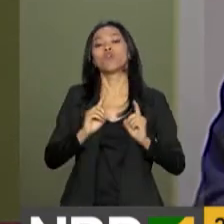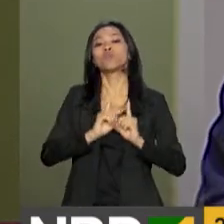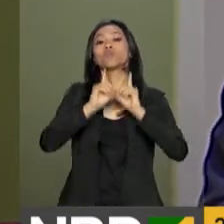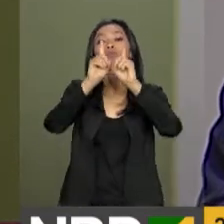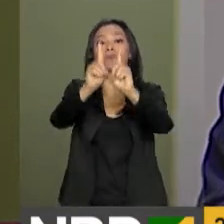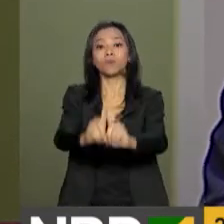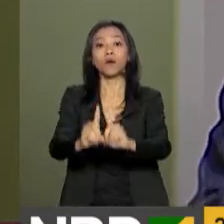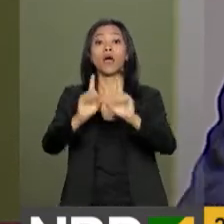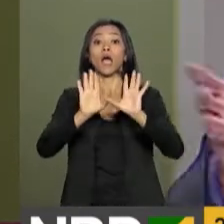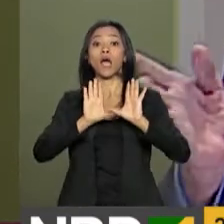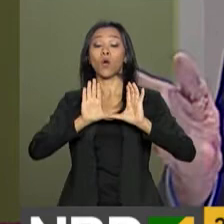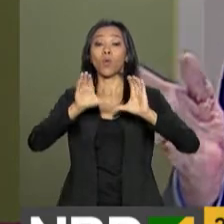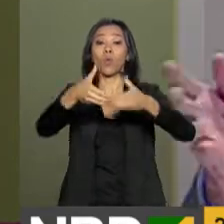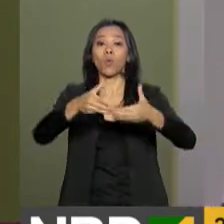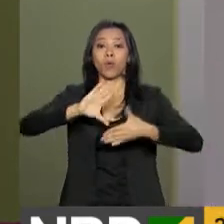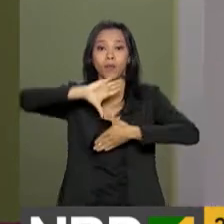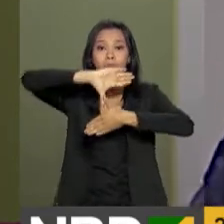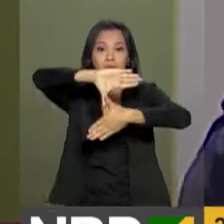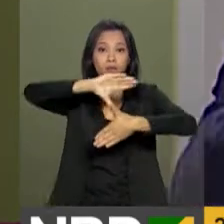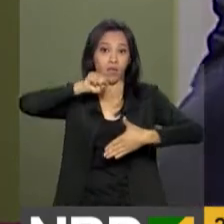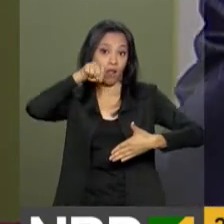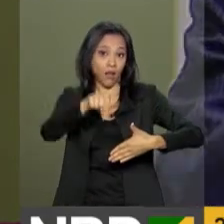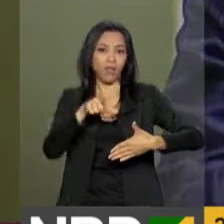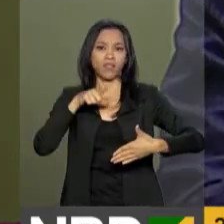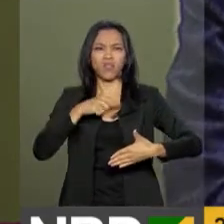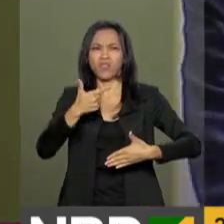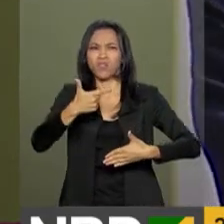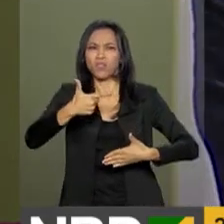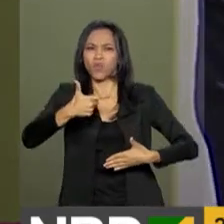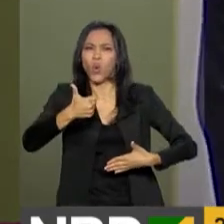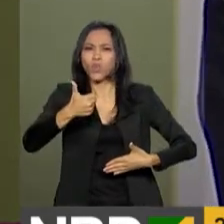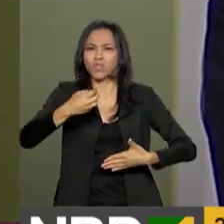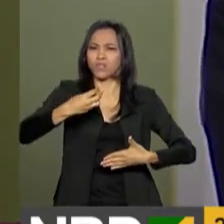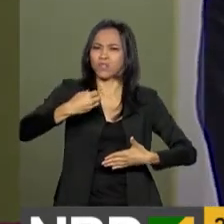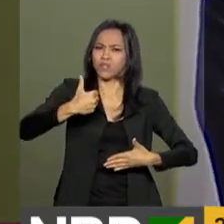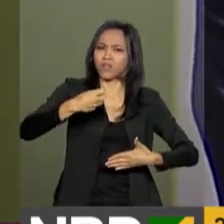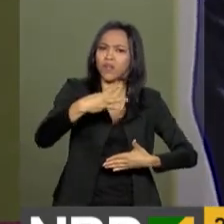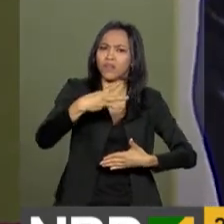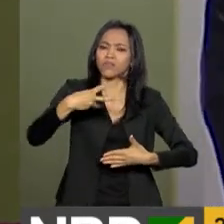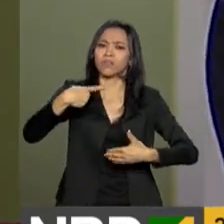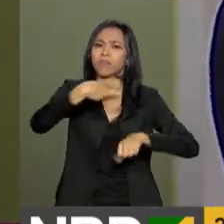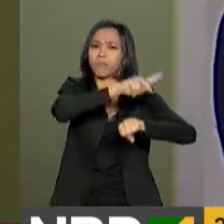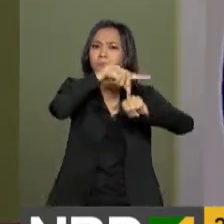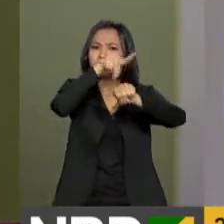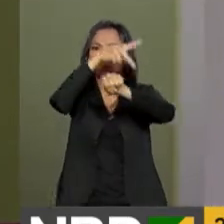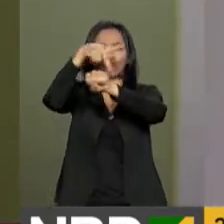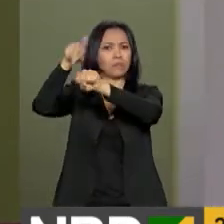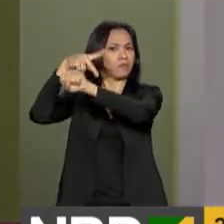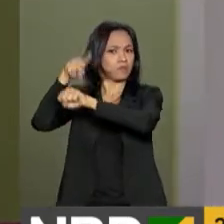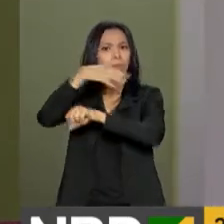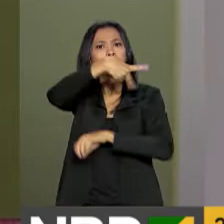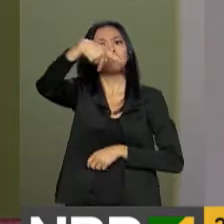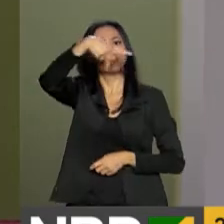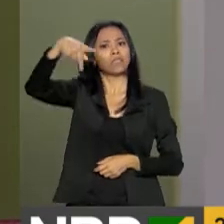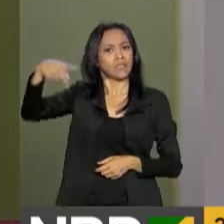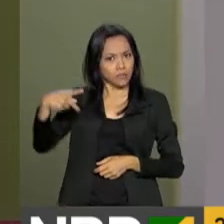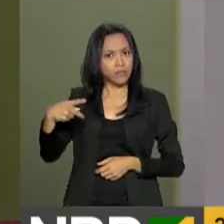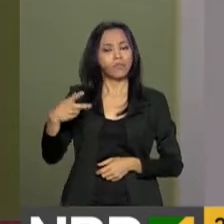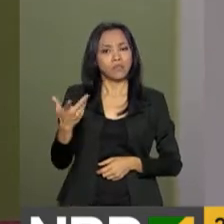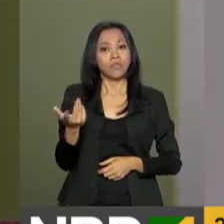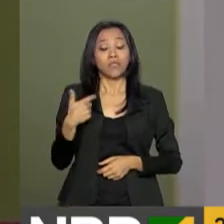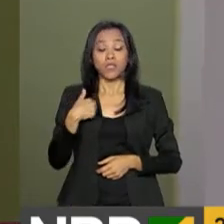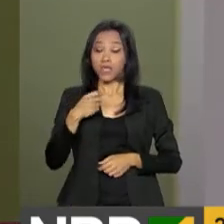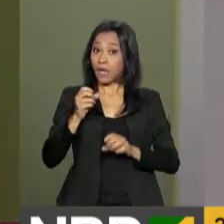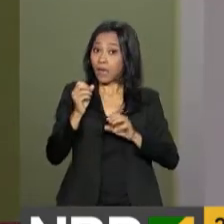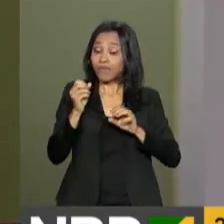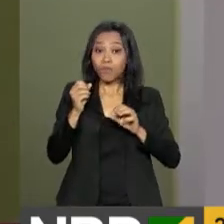e lá nós tivemos contato com 12 13 chefes de estado e é impressionante a imagem